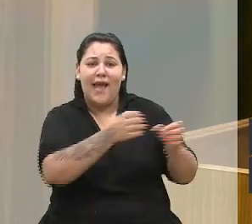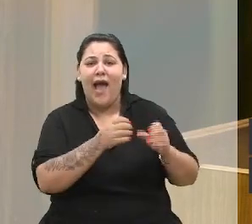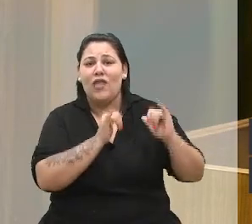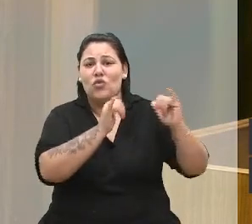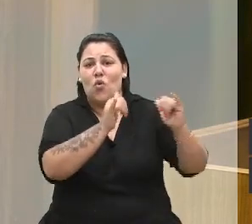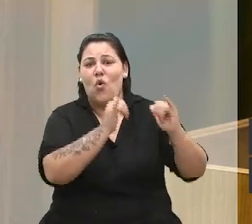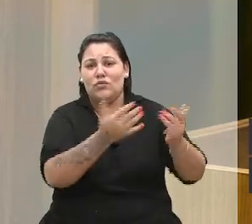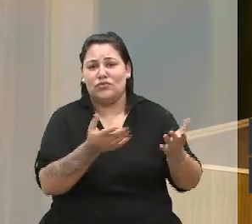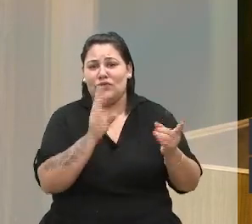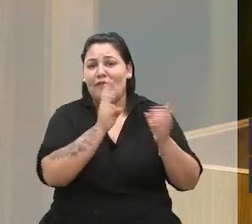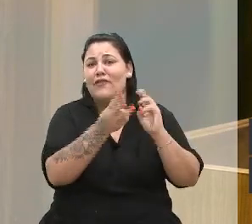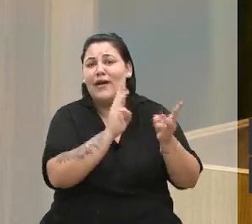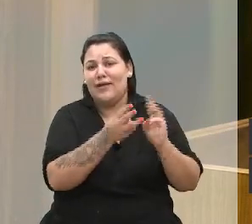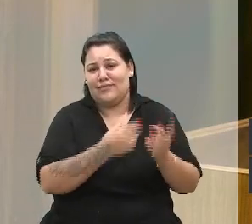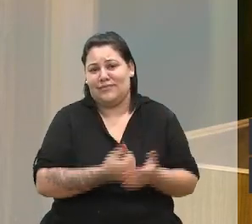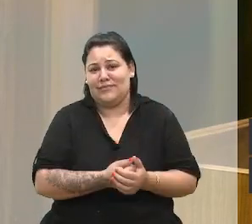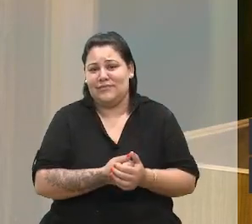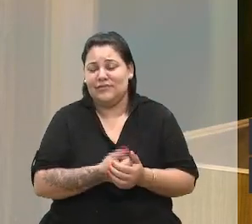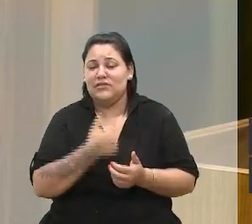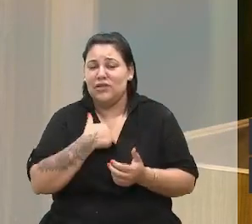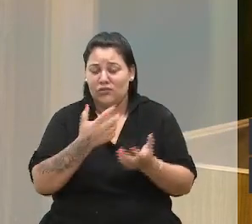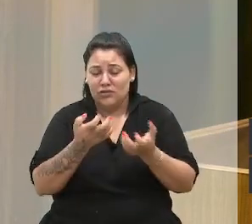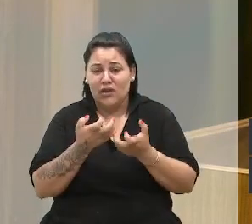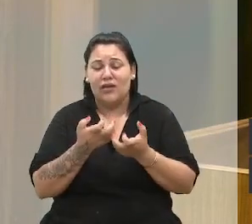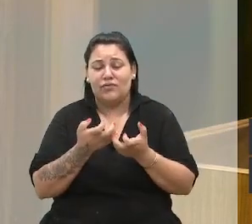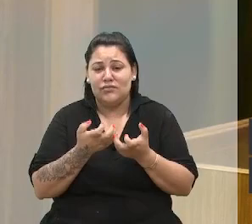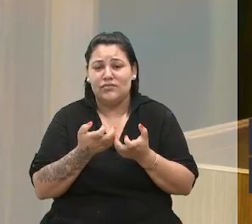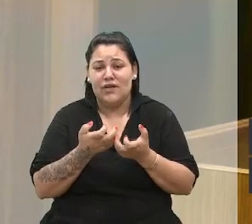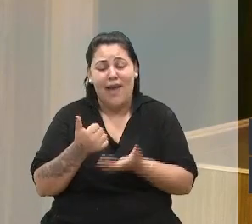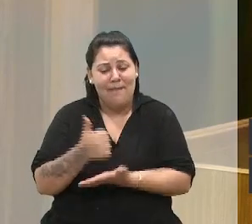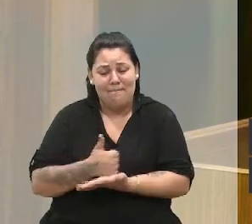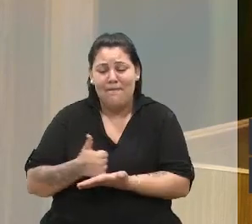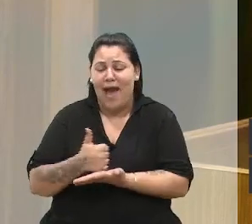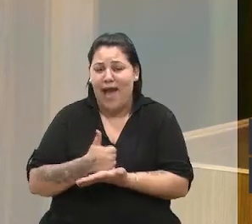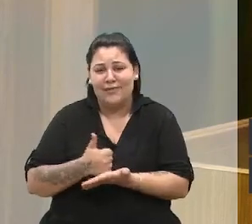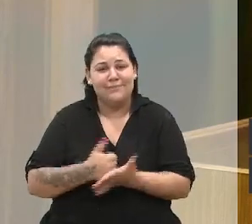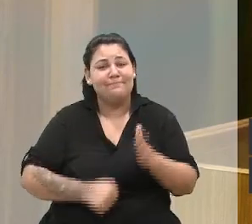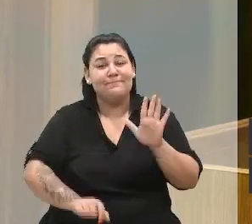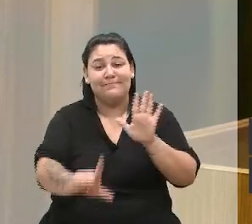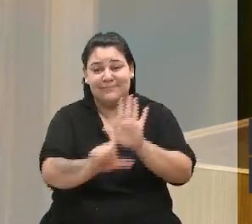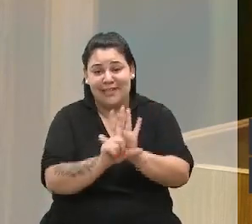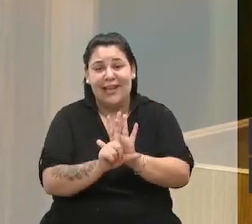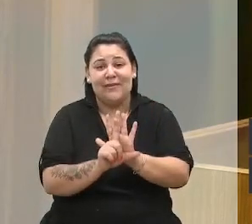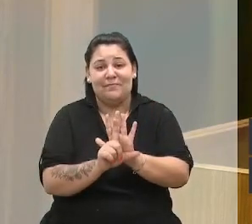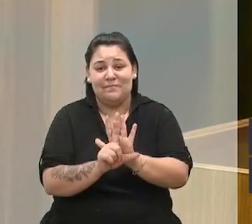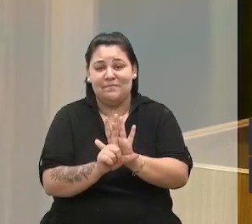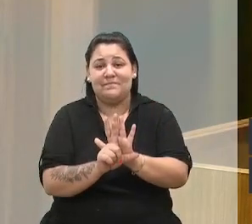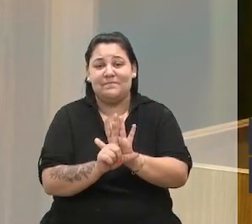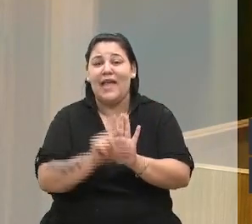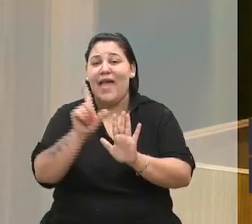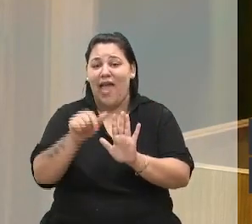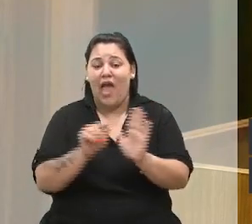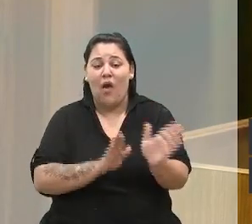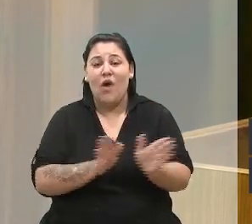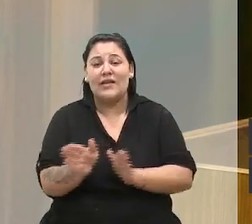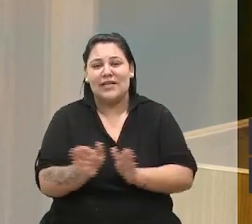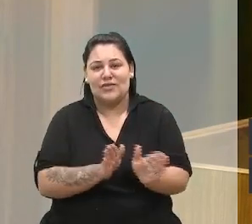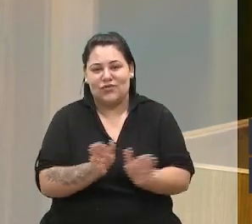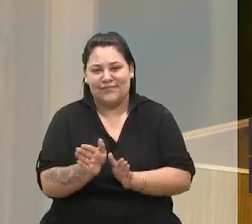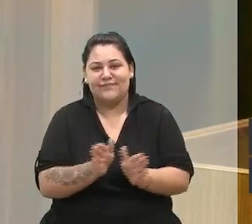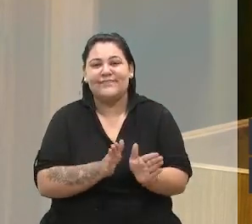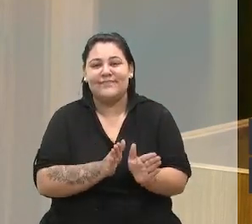da van. Então, eu quero recorrer aqui a uma questão básica da legislação, que é o acesso,